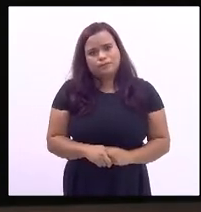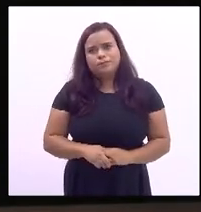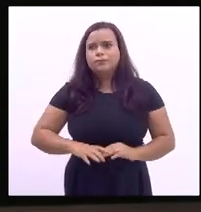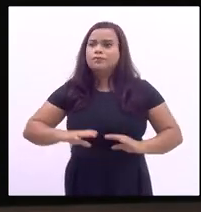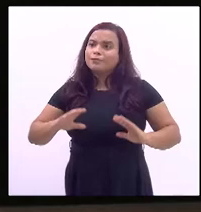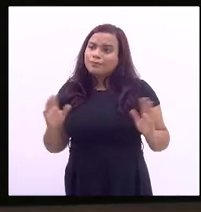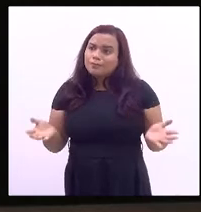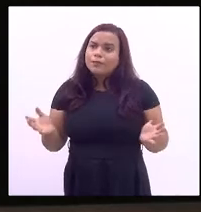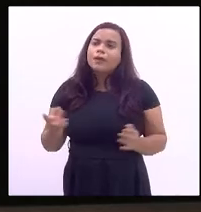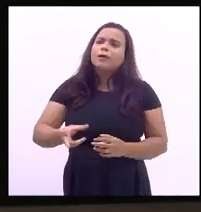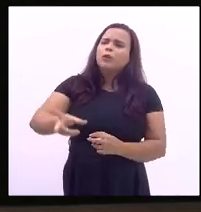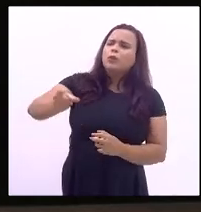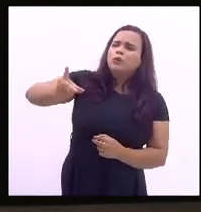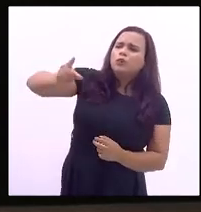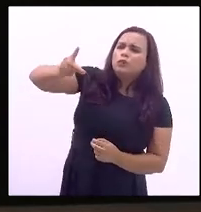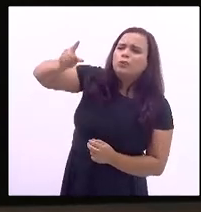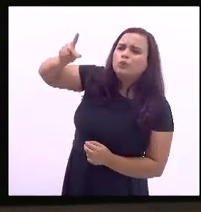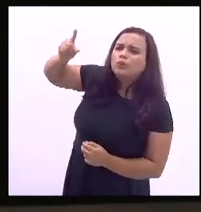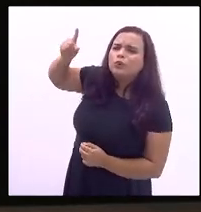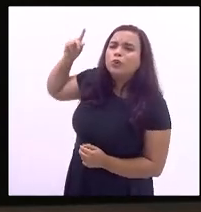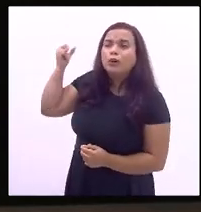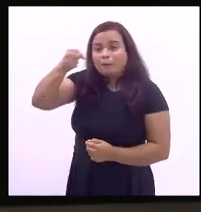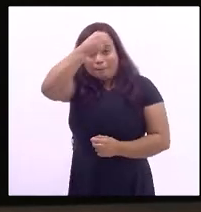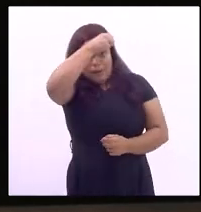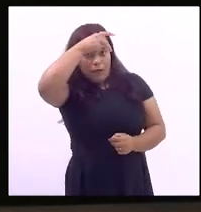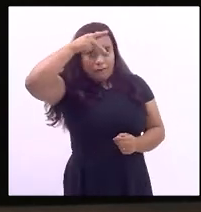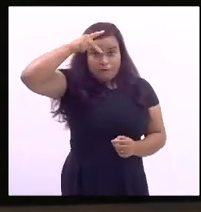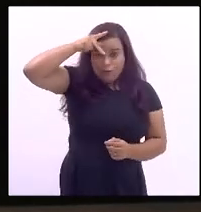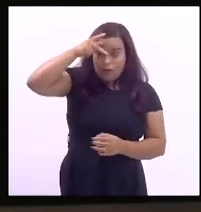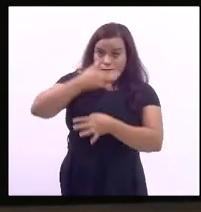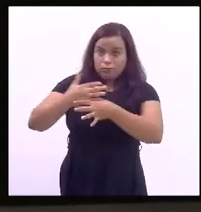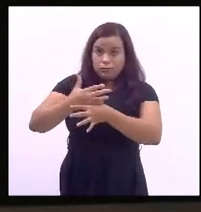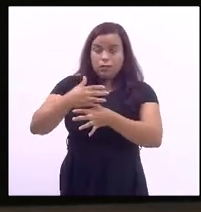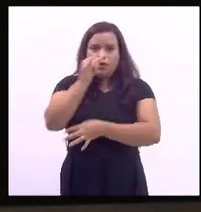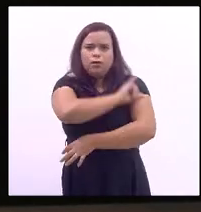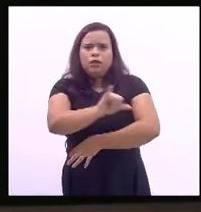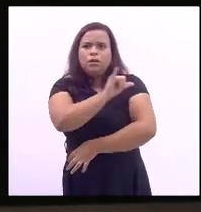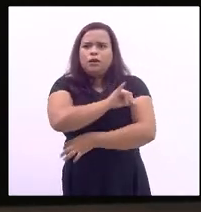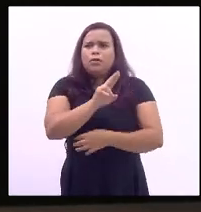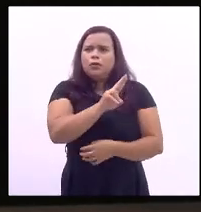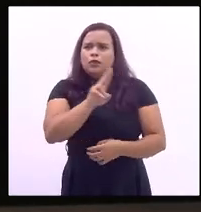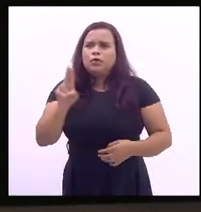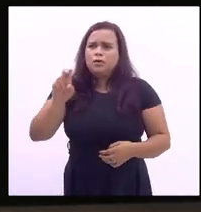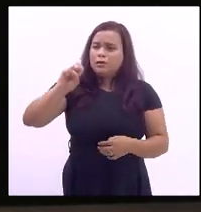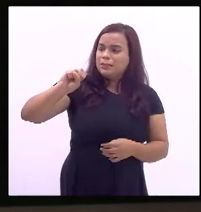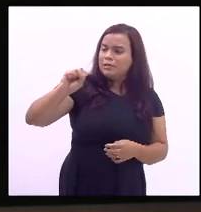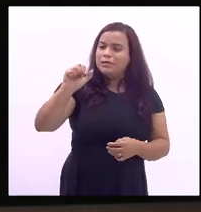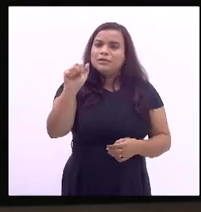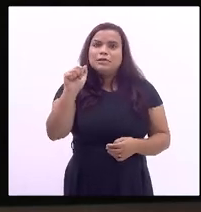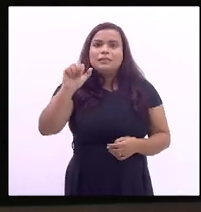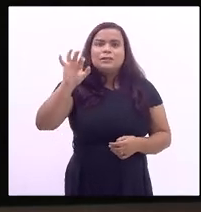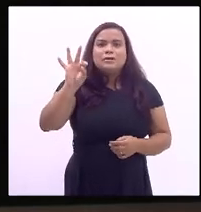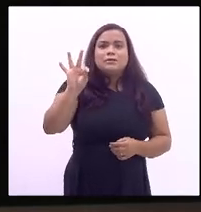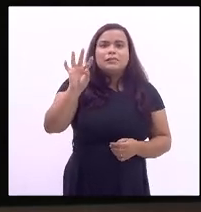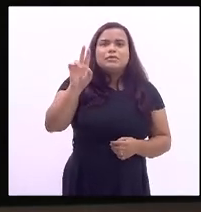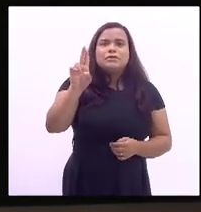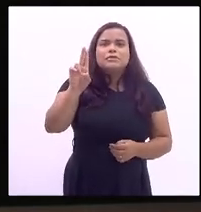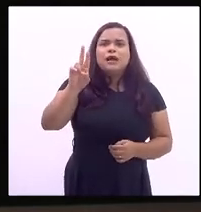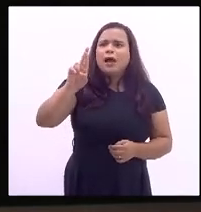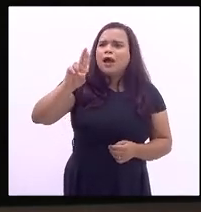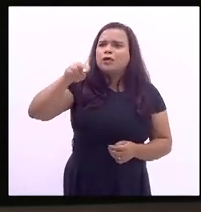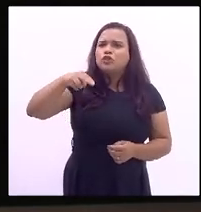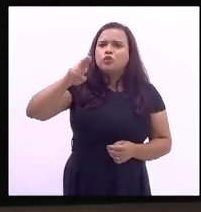desde a época que o prefeito da cidade do Rio de Janeiro chamava-se Saturnino Braga que